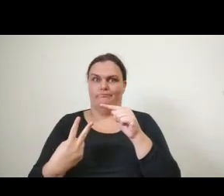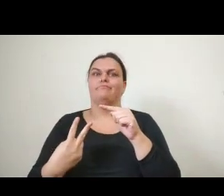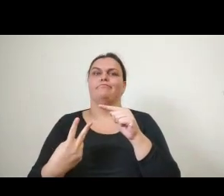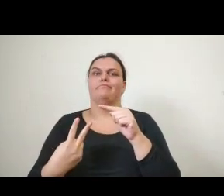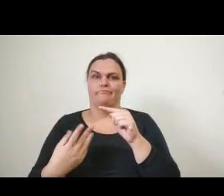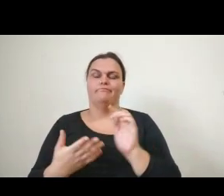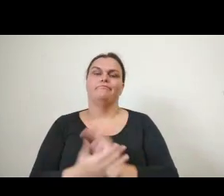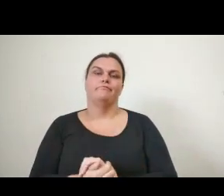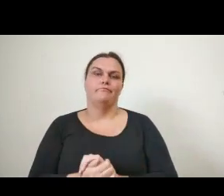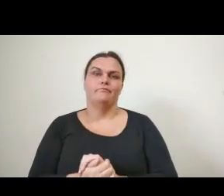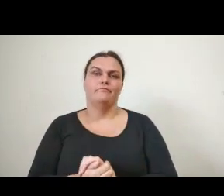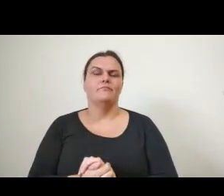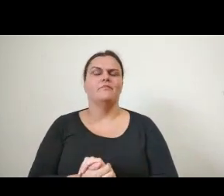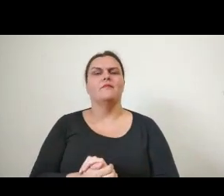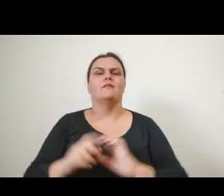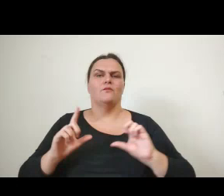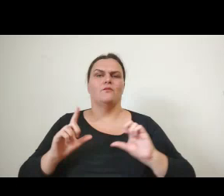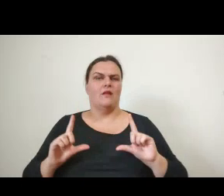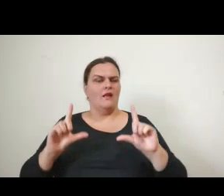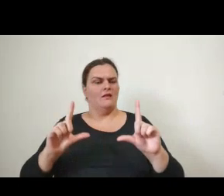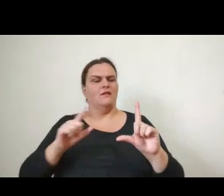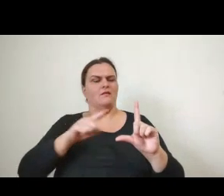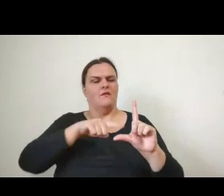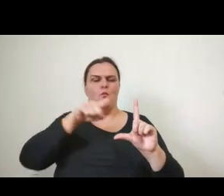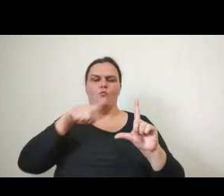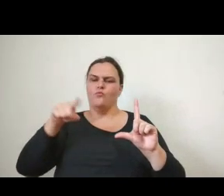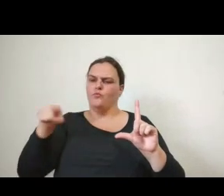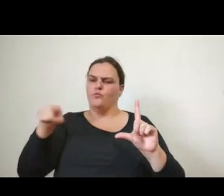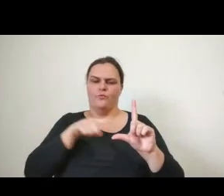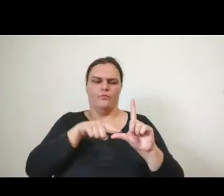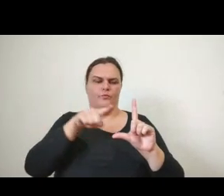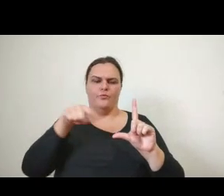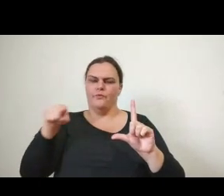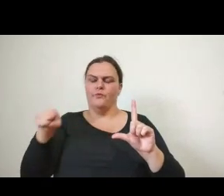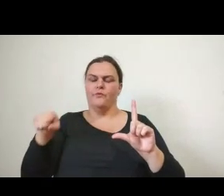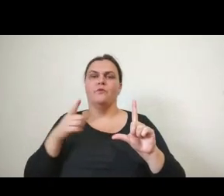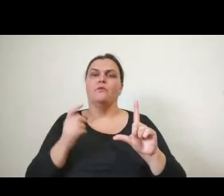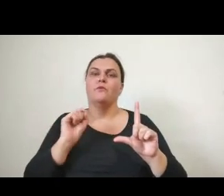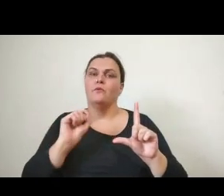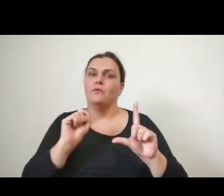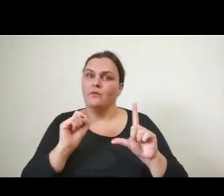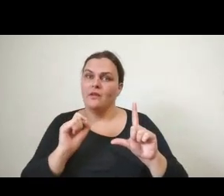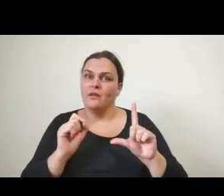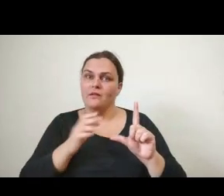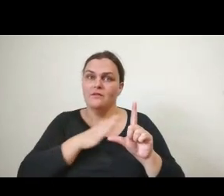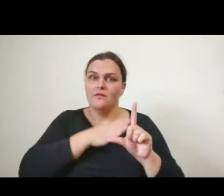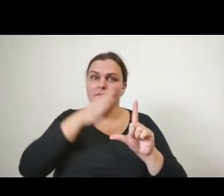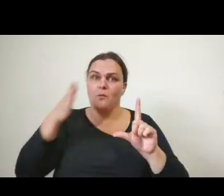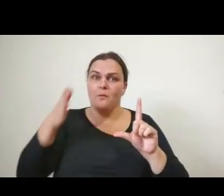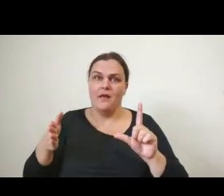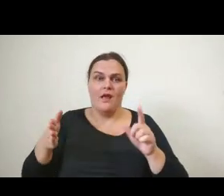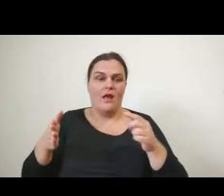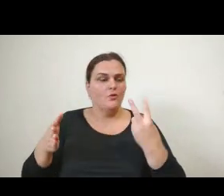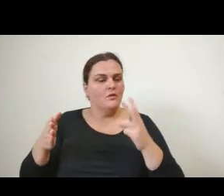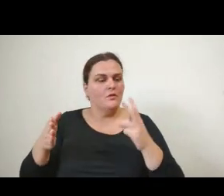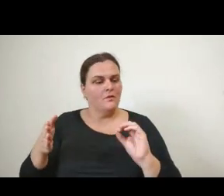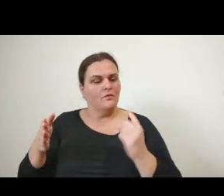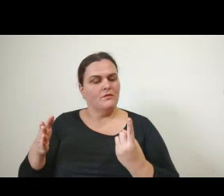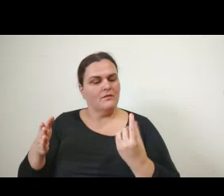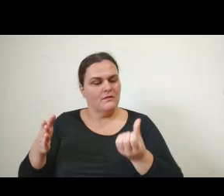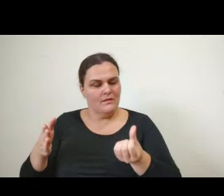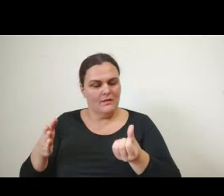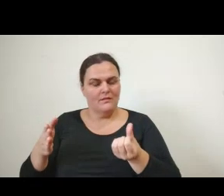Aqui já são dados, né, de 1960 até 2016. Então tem dados mais recentes, né, do